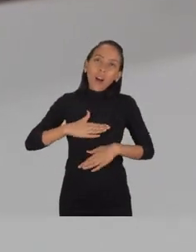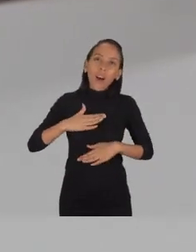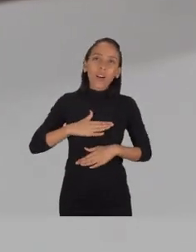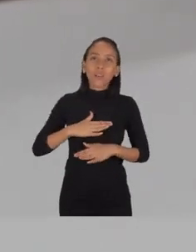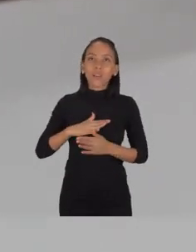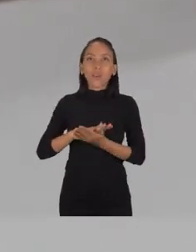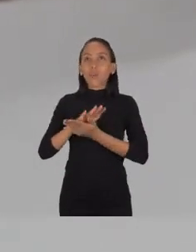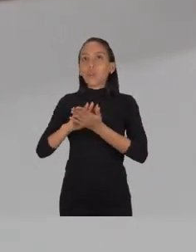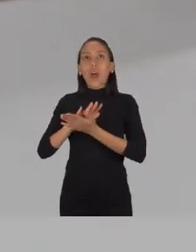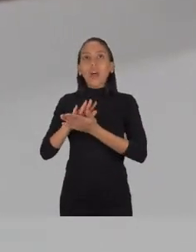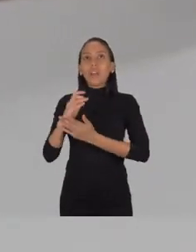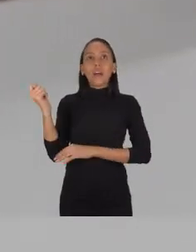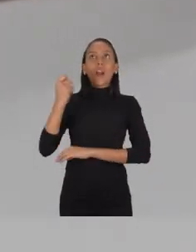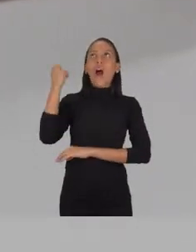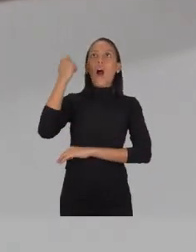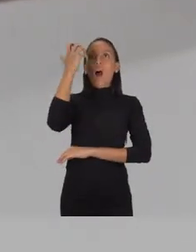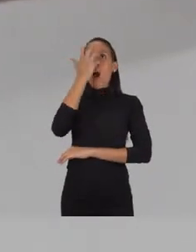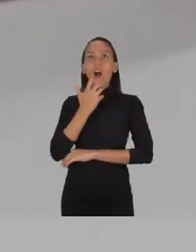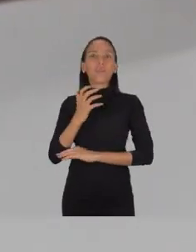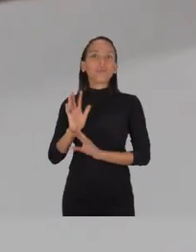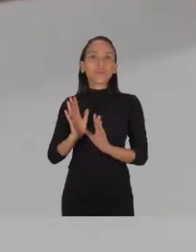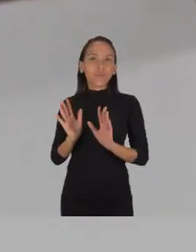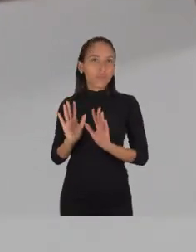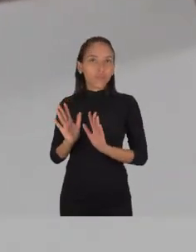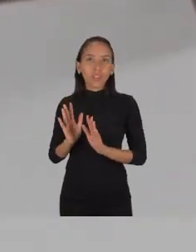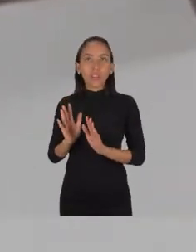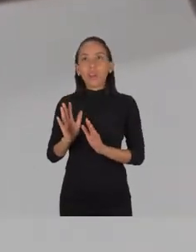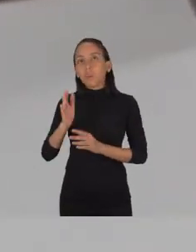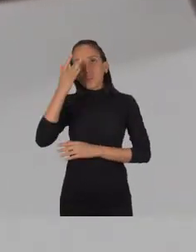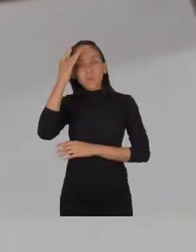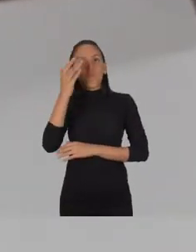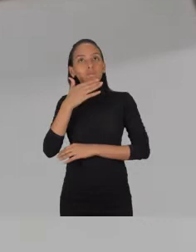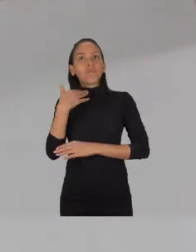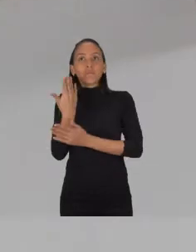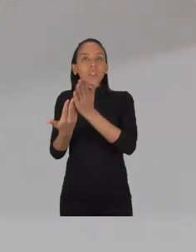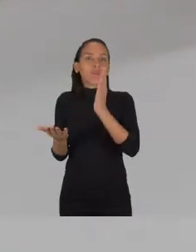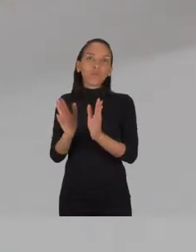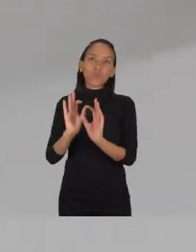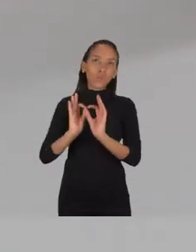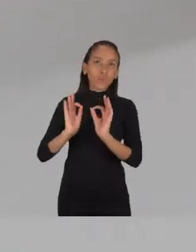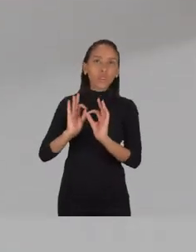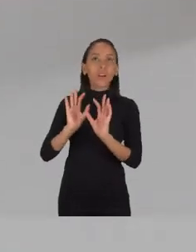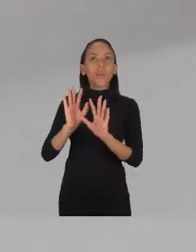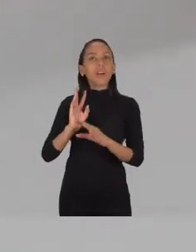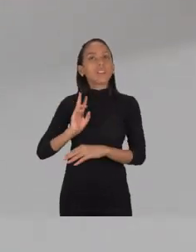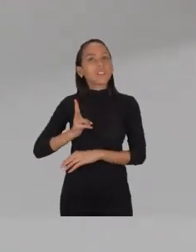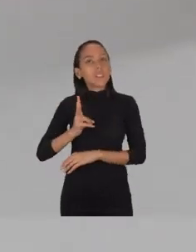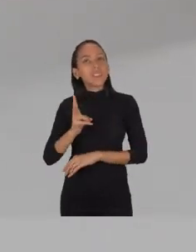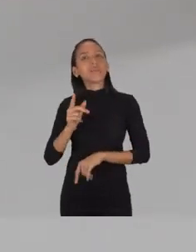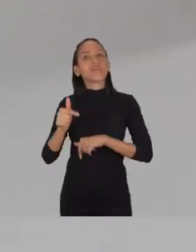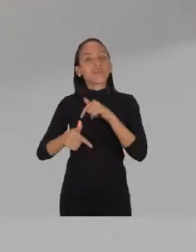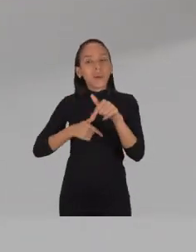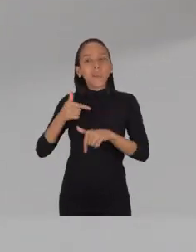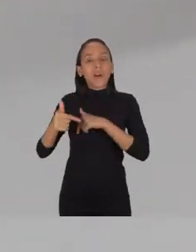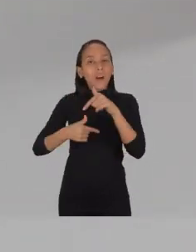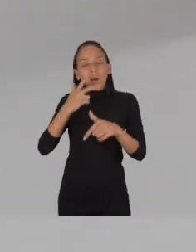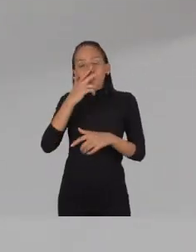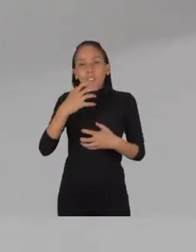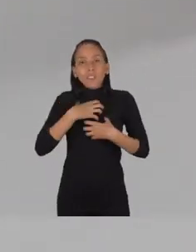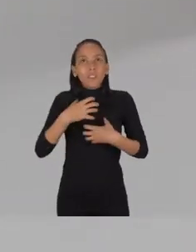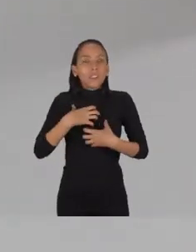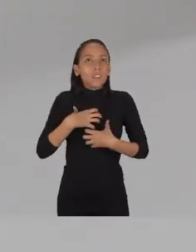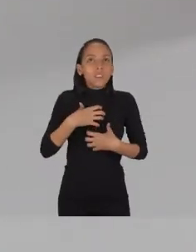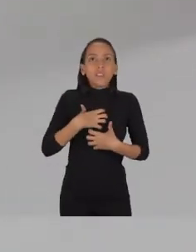Não aconteceu nada de grave, não tivemos nenhuma perca, mas a gente sempre trabalha numa